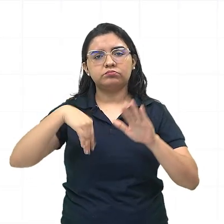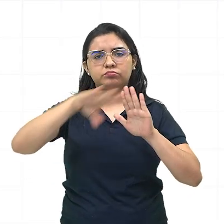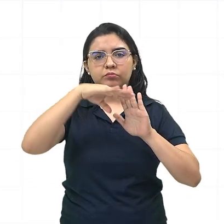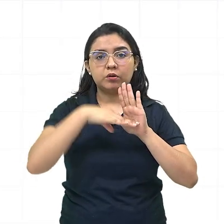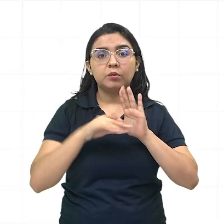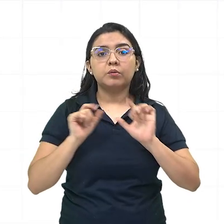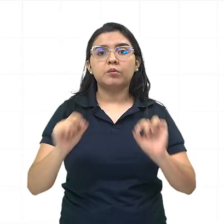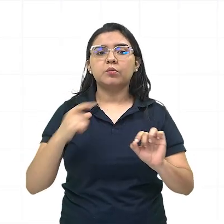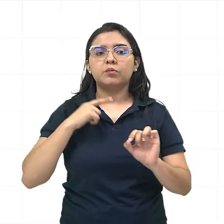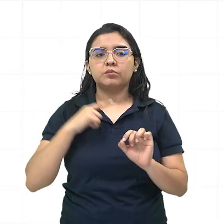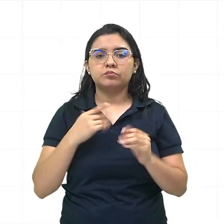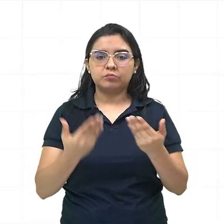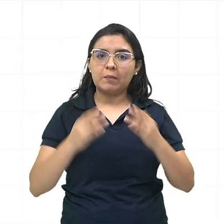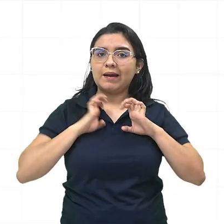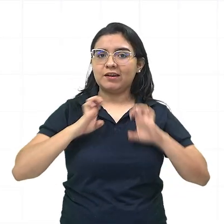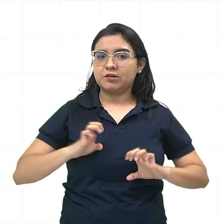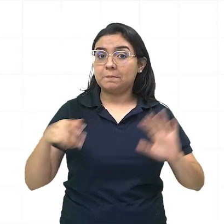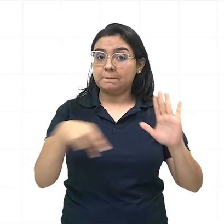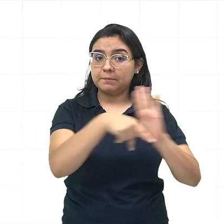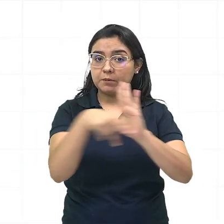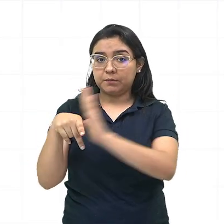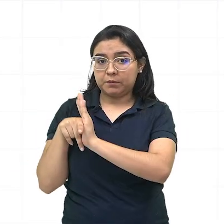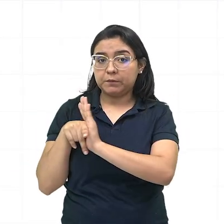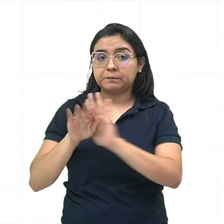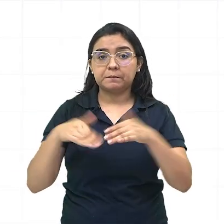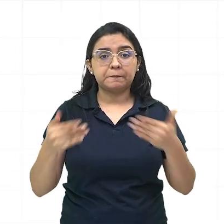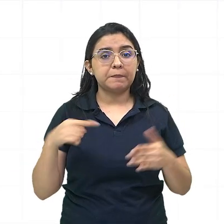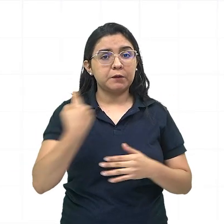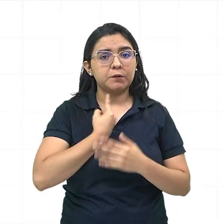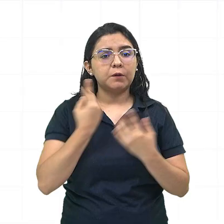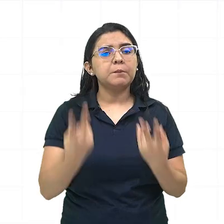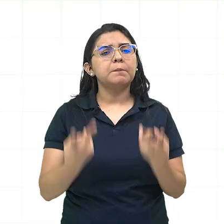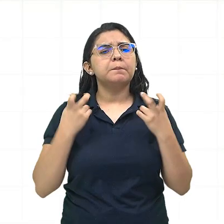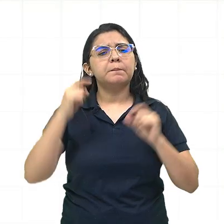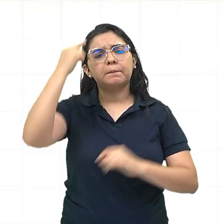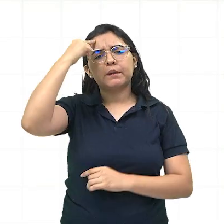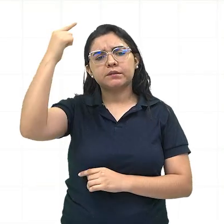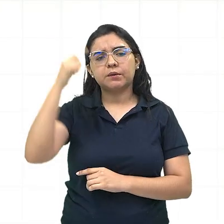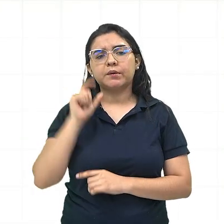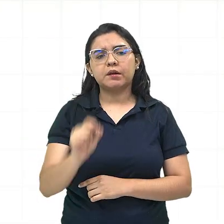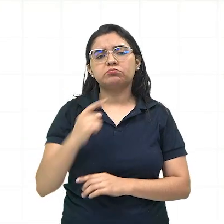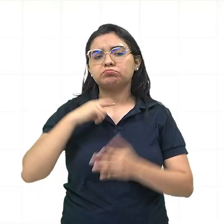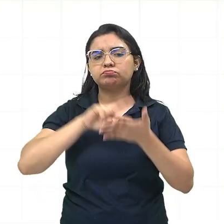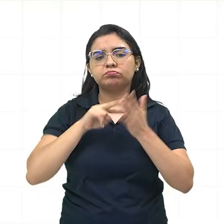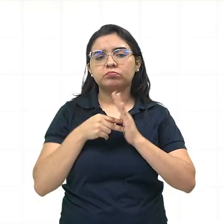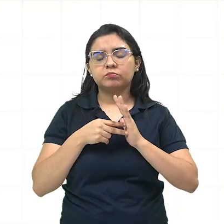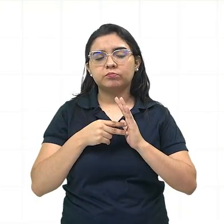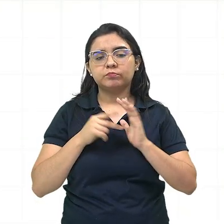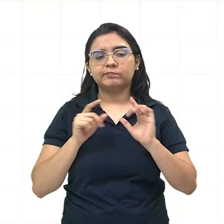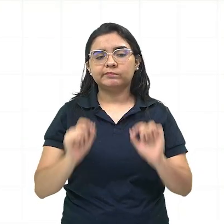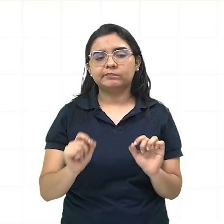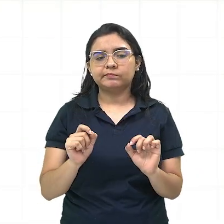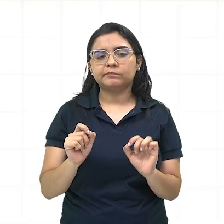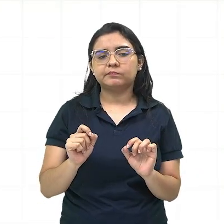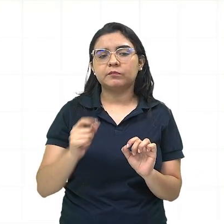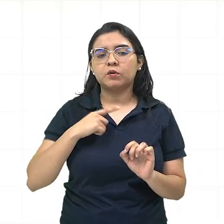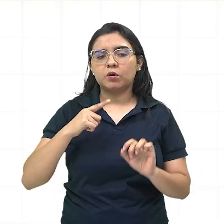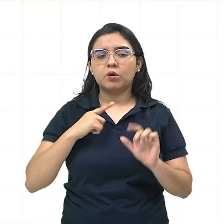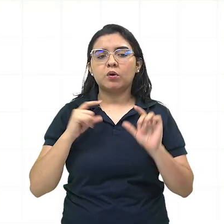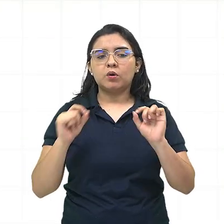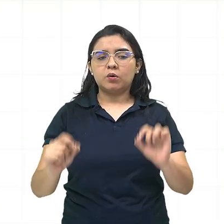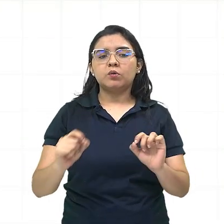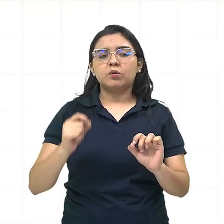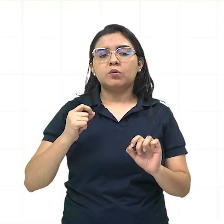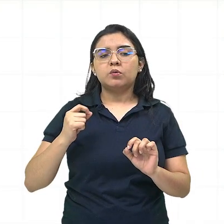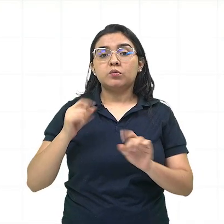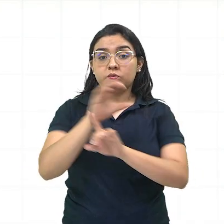estabelecem um código ético. E aqui nós podemos pensar no que o sociólogo Max